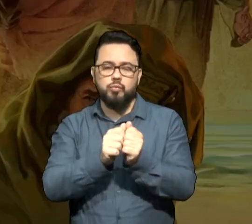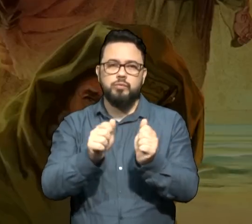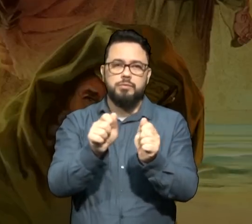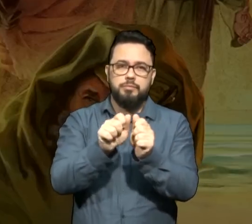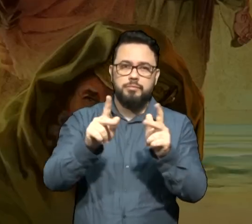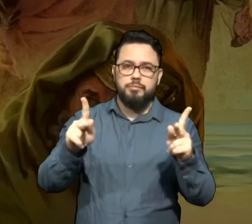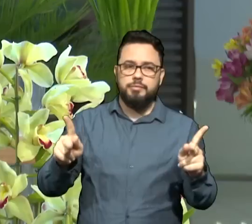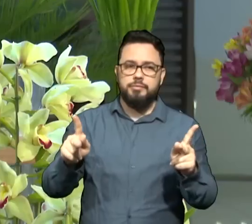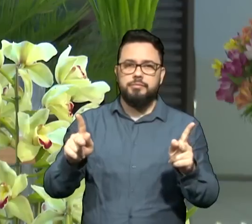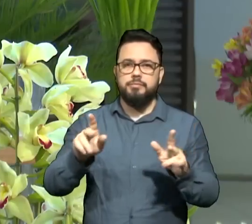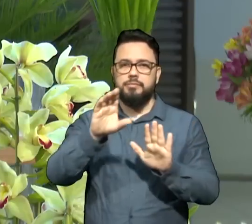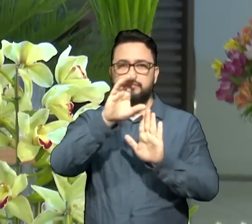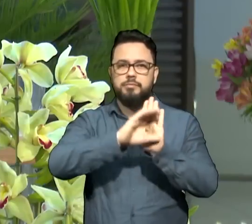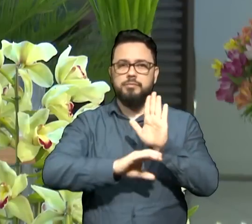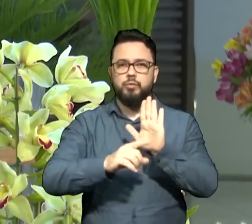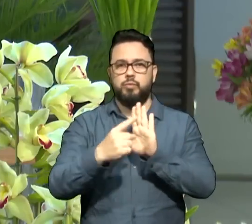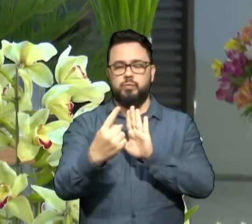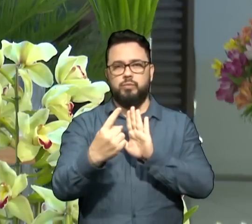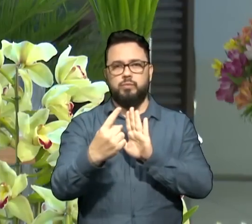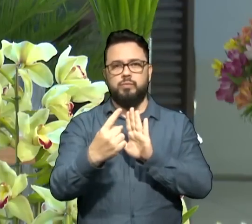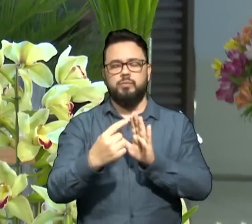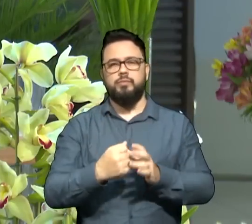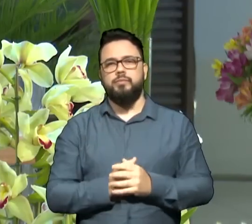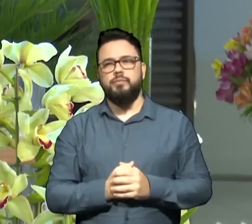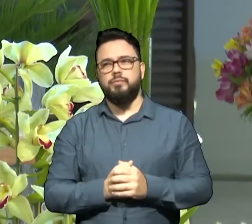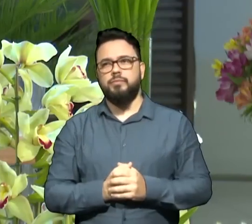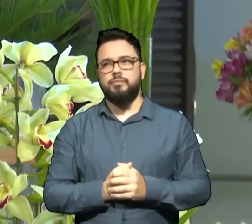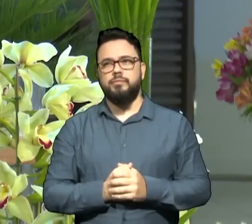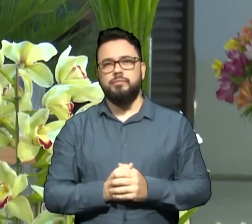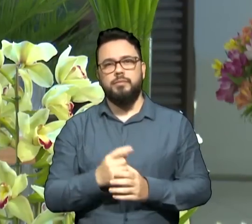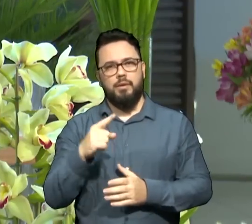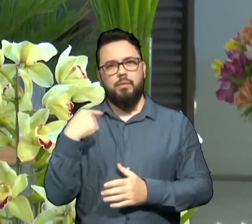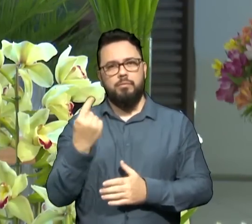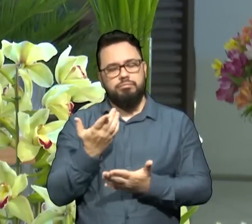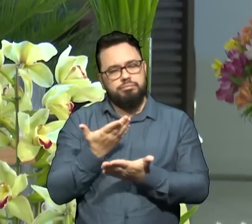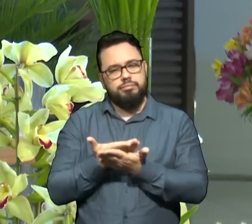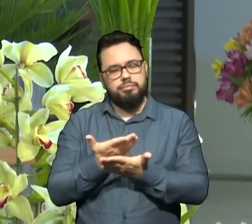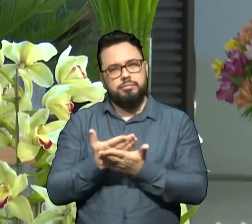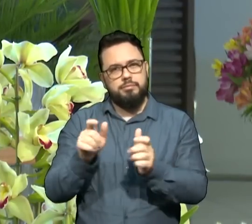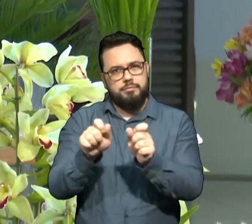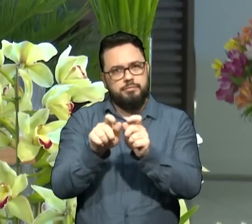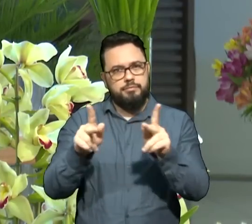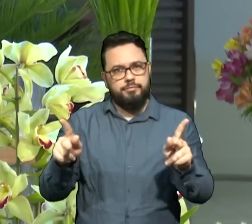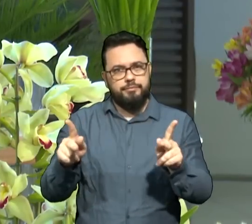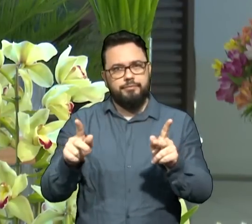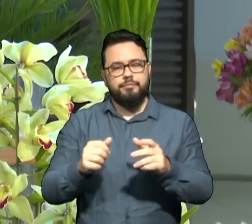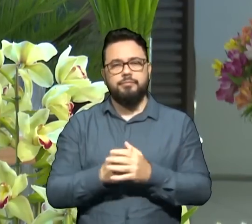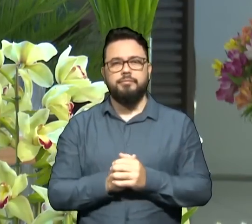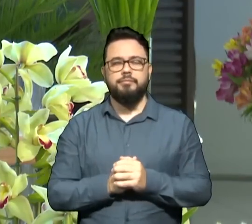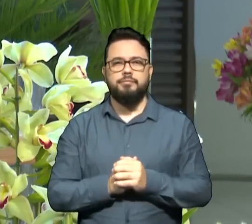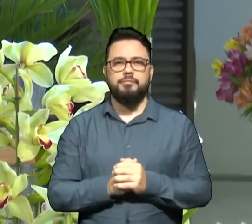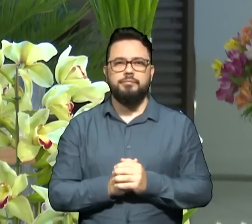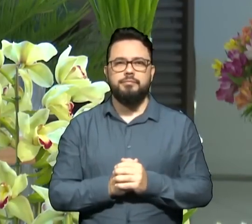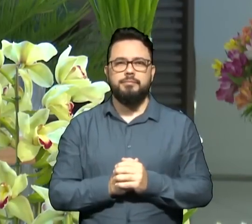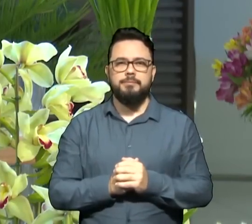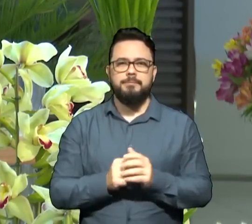Apocalipse Capítulo 1 Já que vamos estudar o o apocalipse